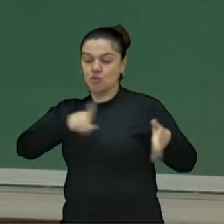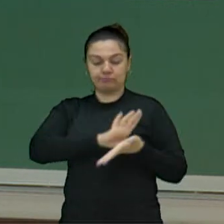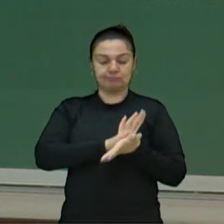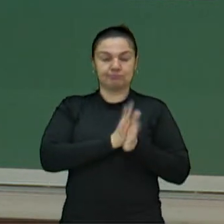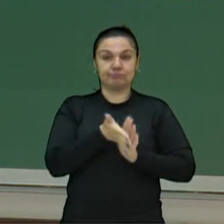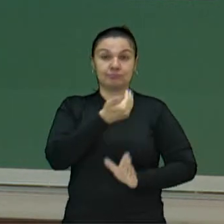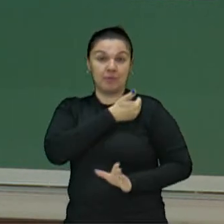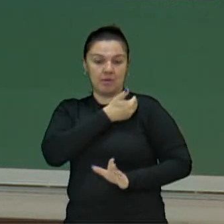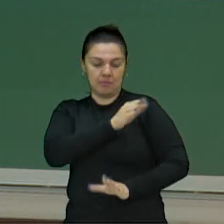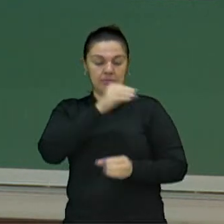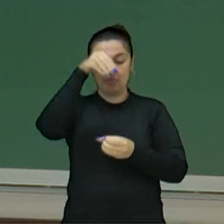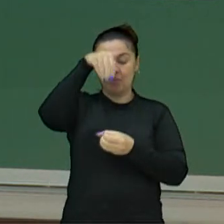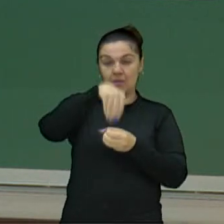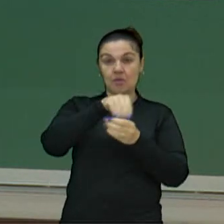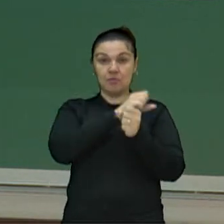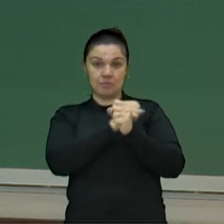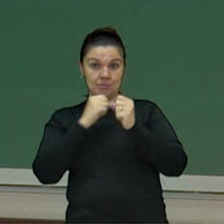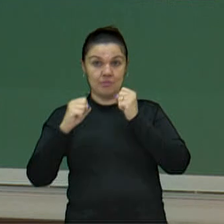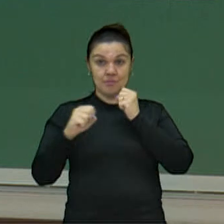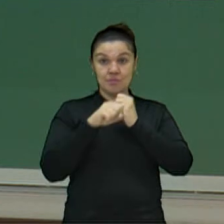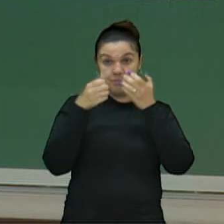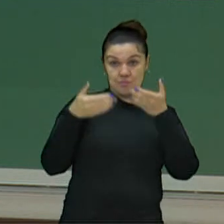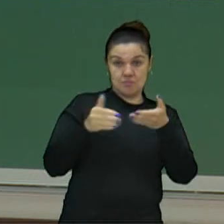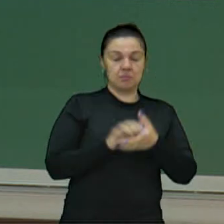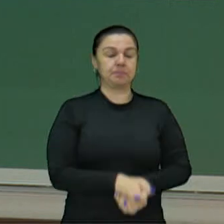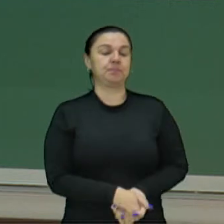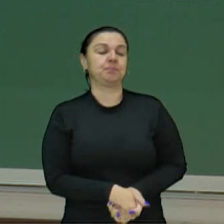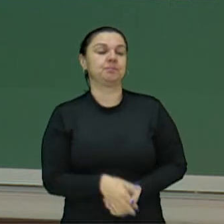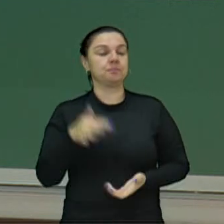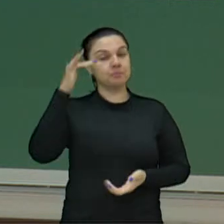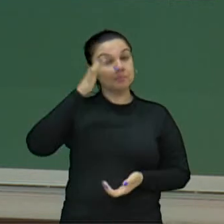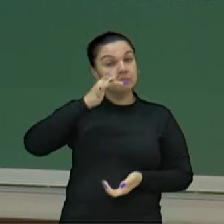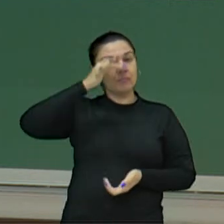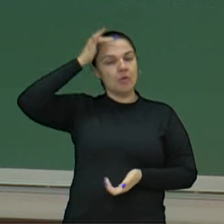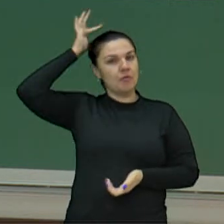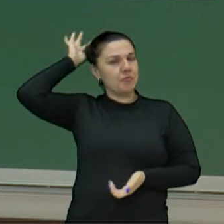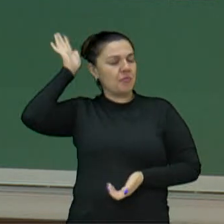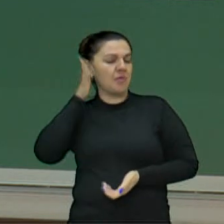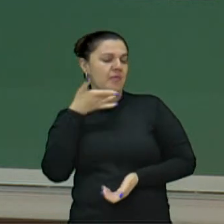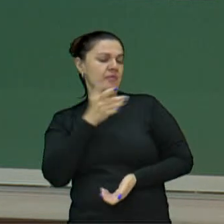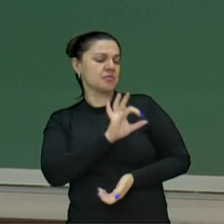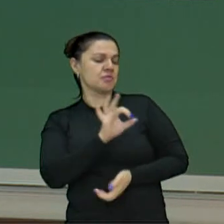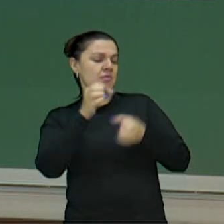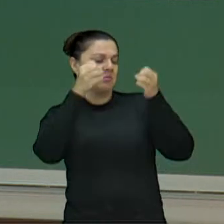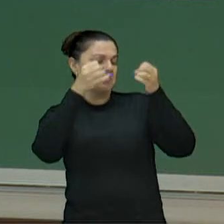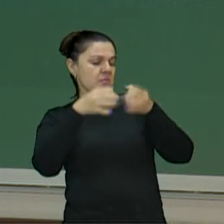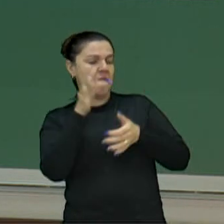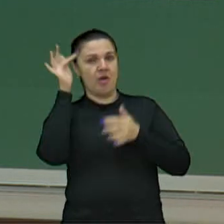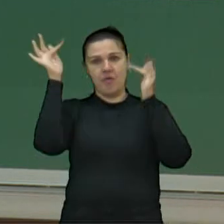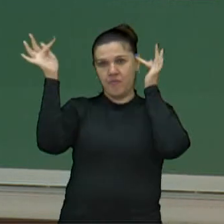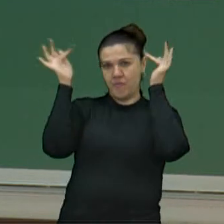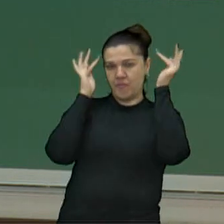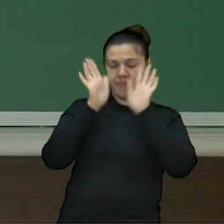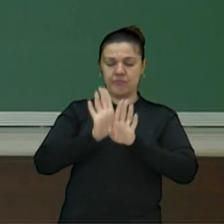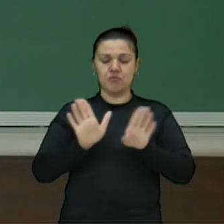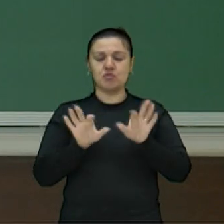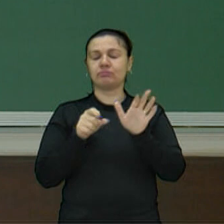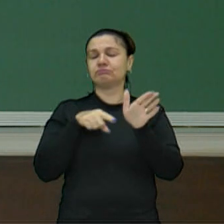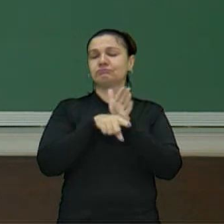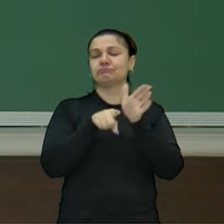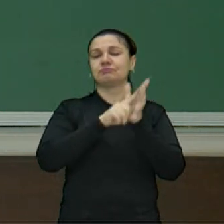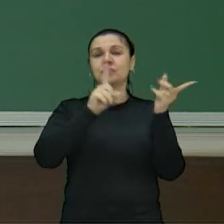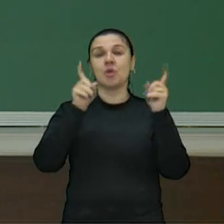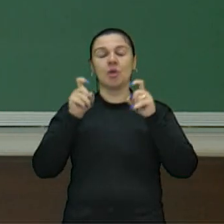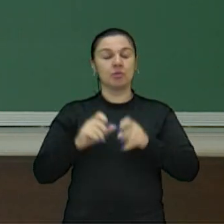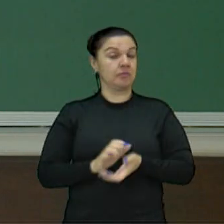significa que Foucault não entendia a filosofia como um mero discurso, como um mero questionamento. A